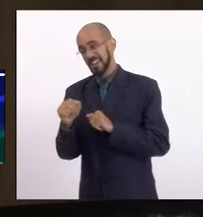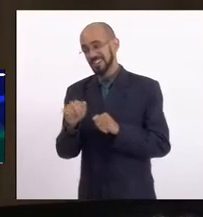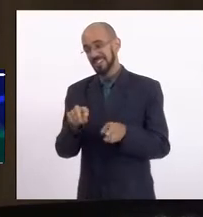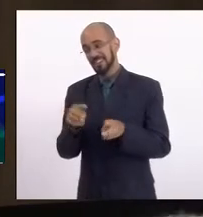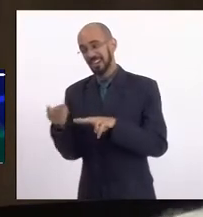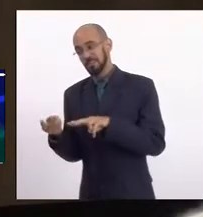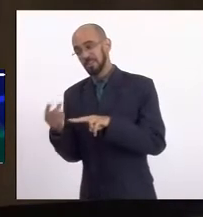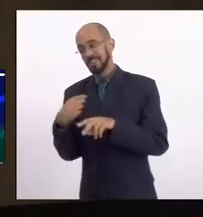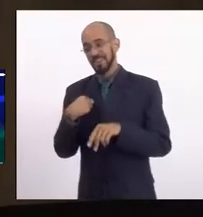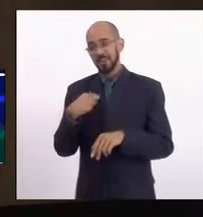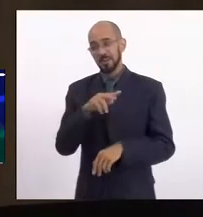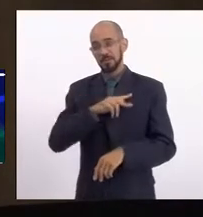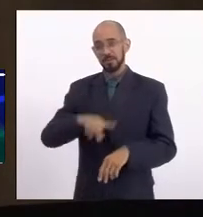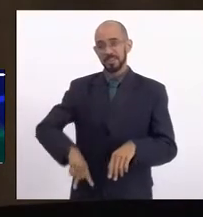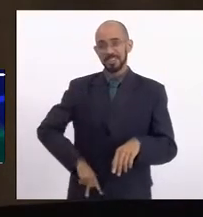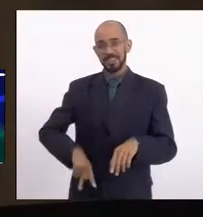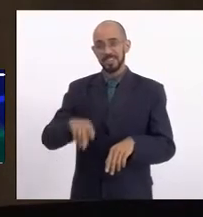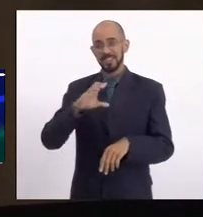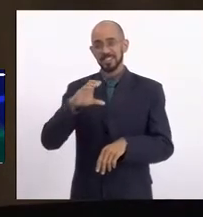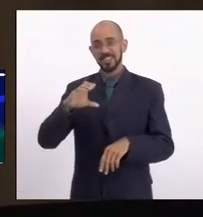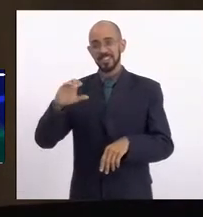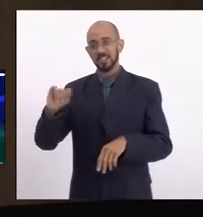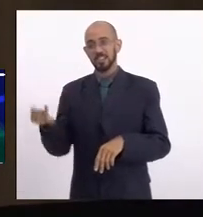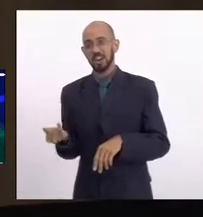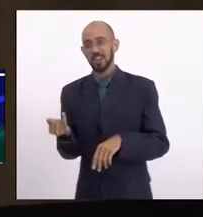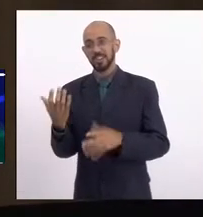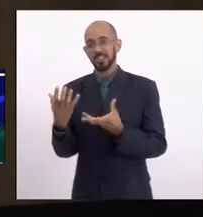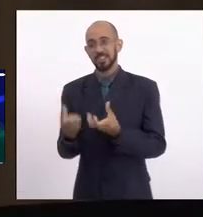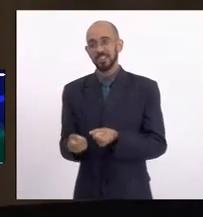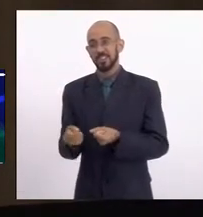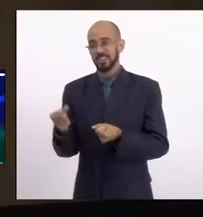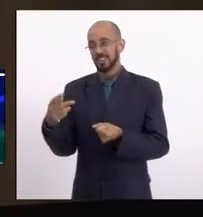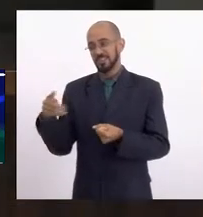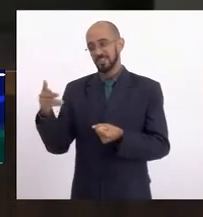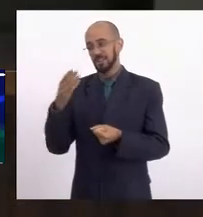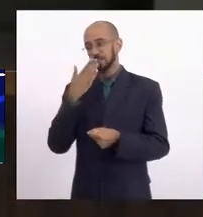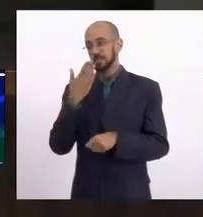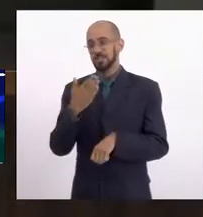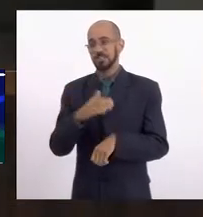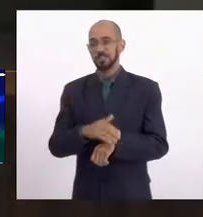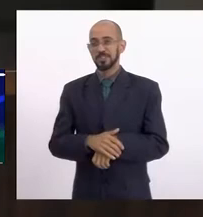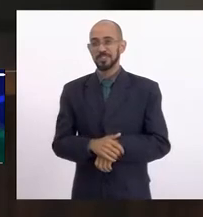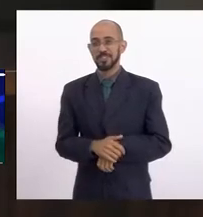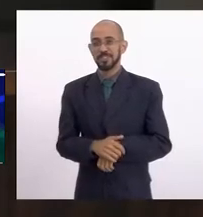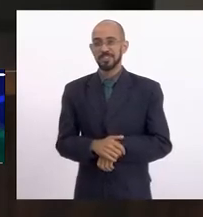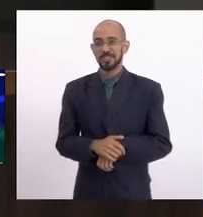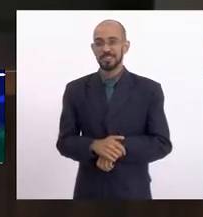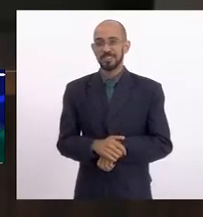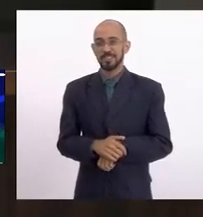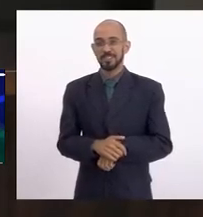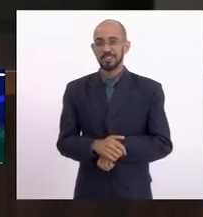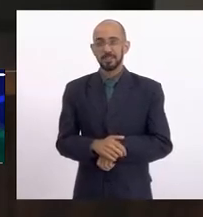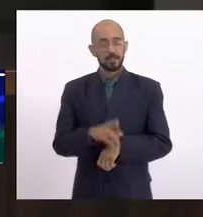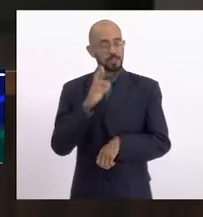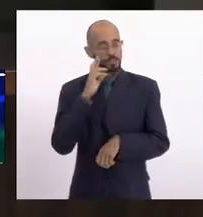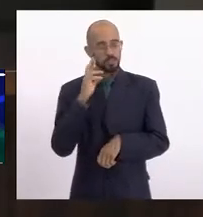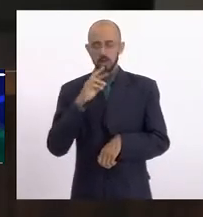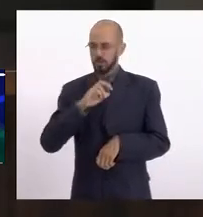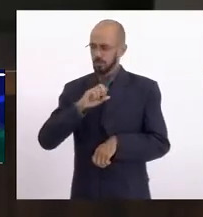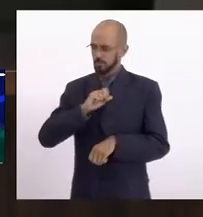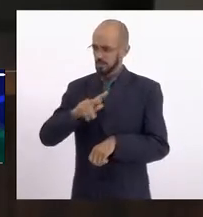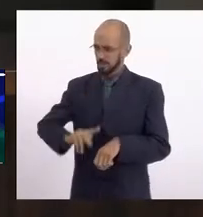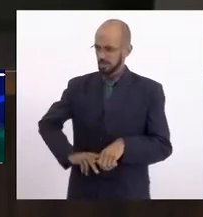presidente da ccj só acolhendo o pedido de vossa excelência bom então se apresente cada uma